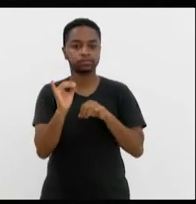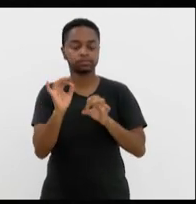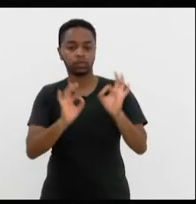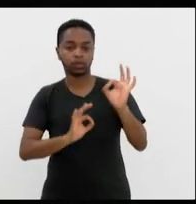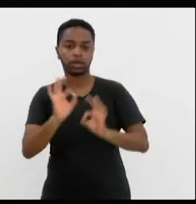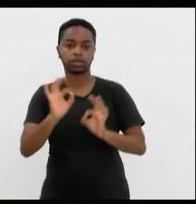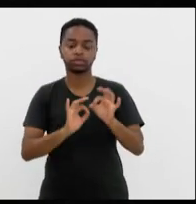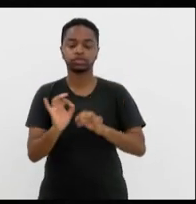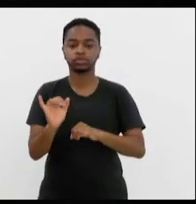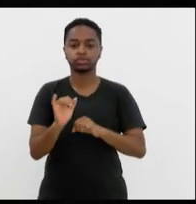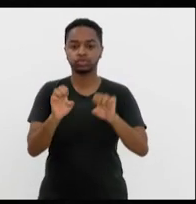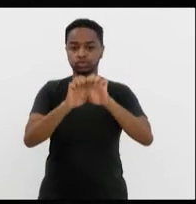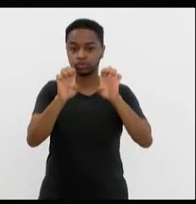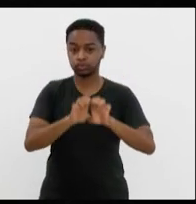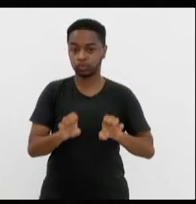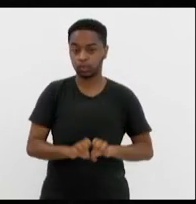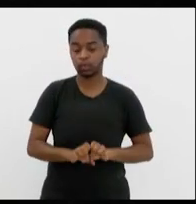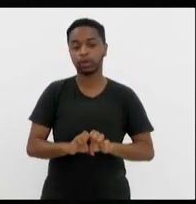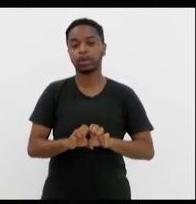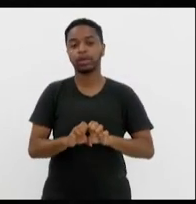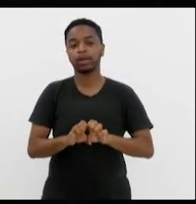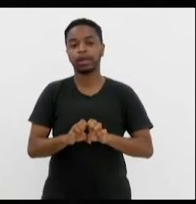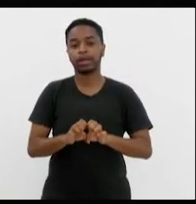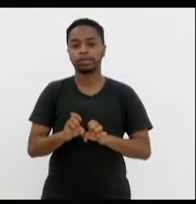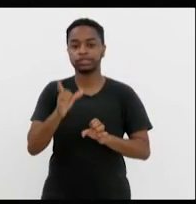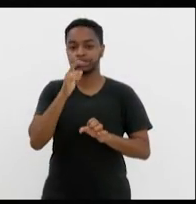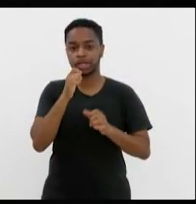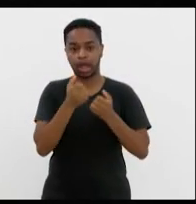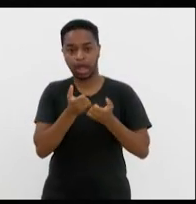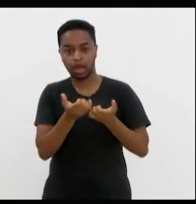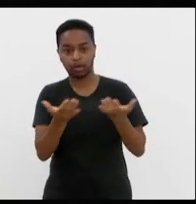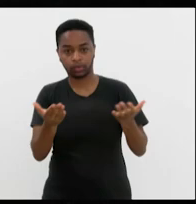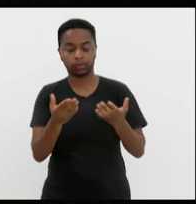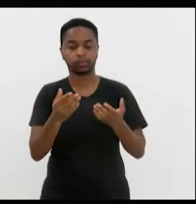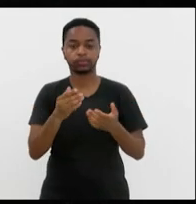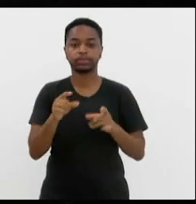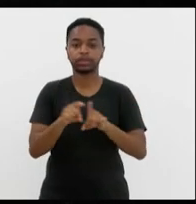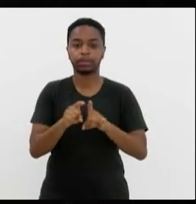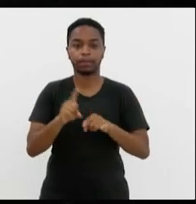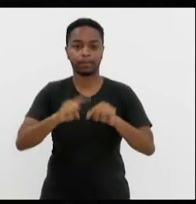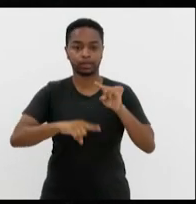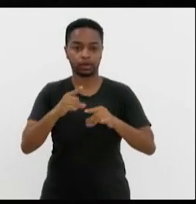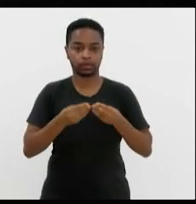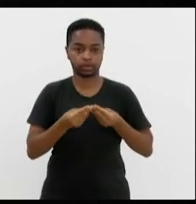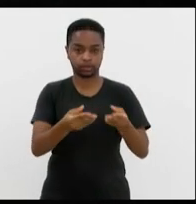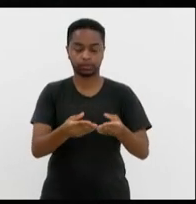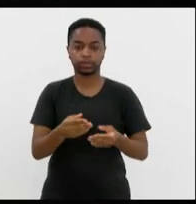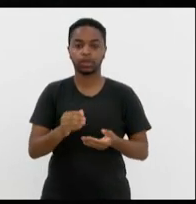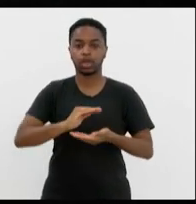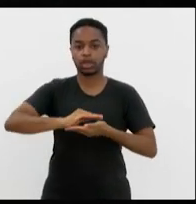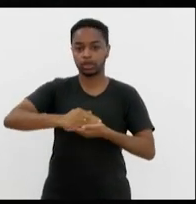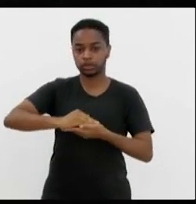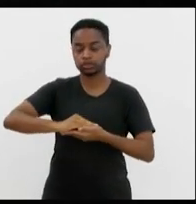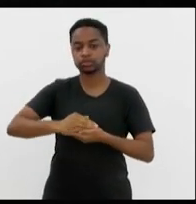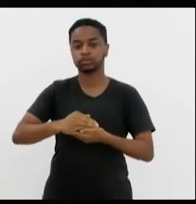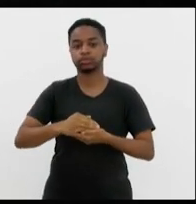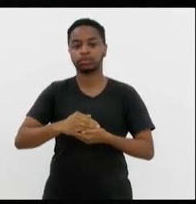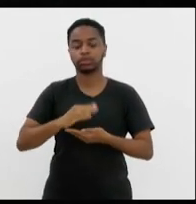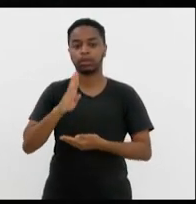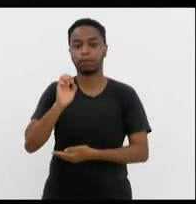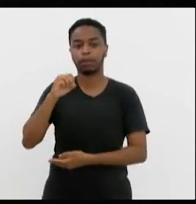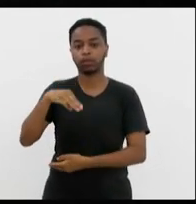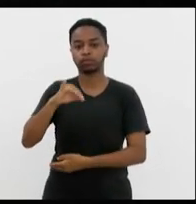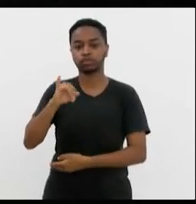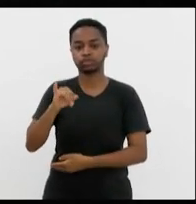de hidratação e fornecimento de kits. Indiquei os seguintes municípios: Rio das Ostras, Bom Jesus